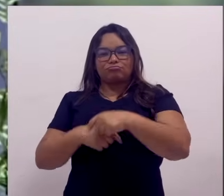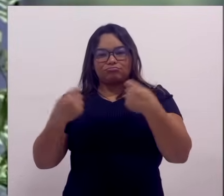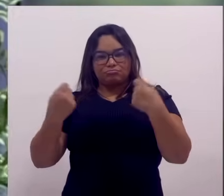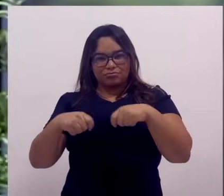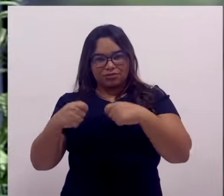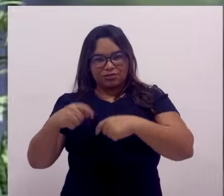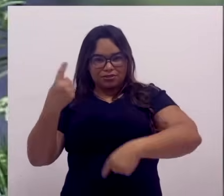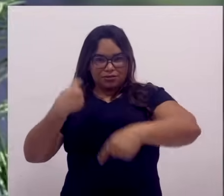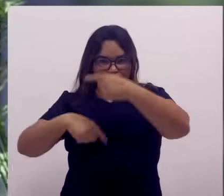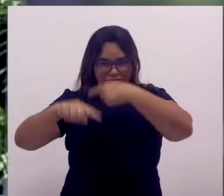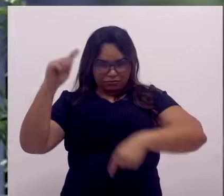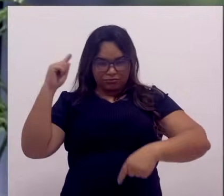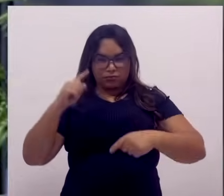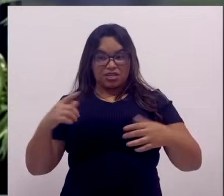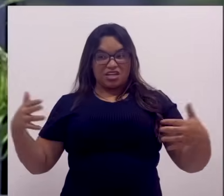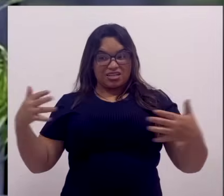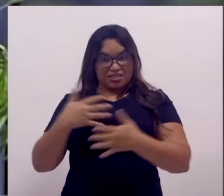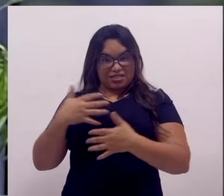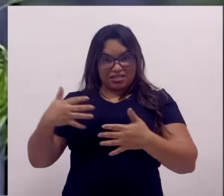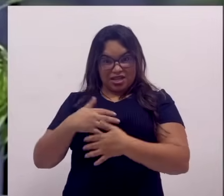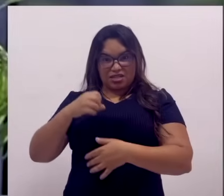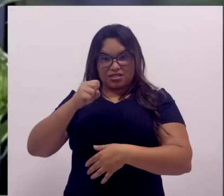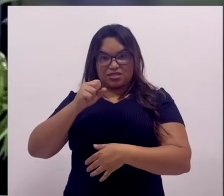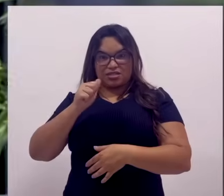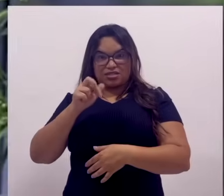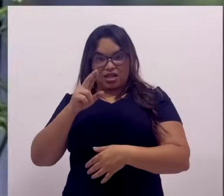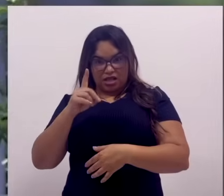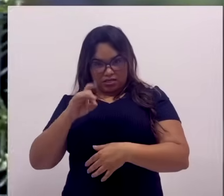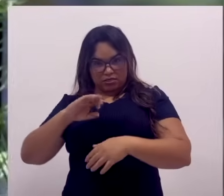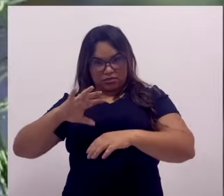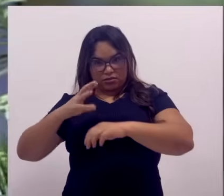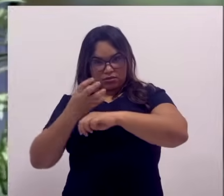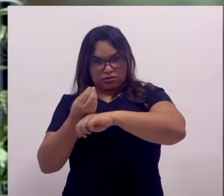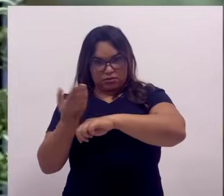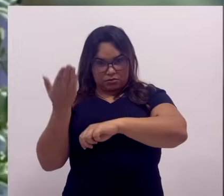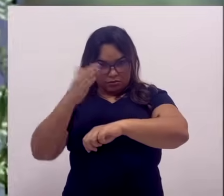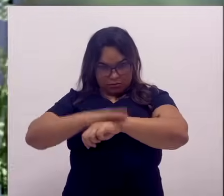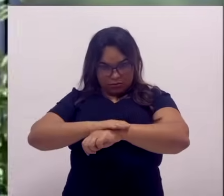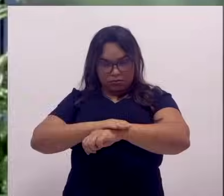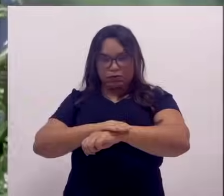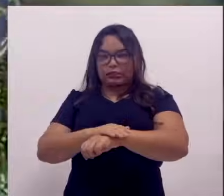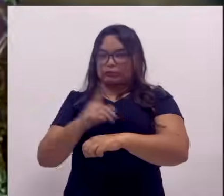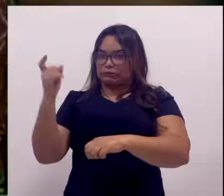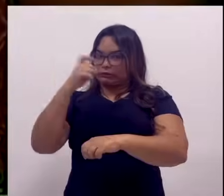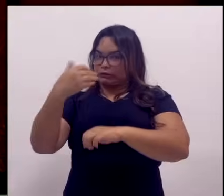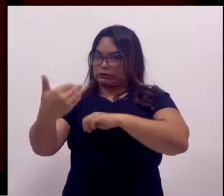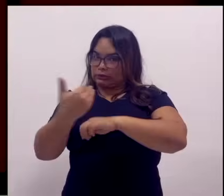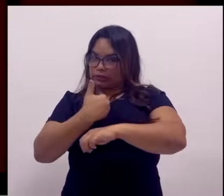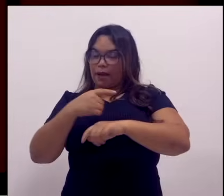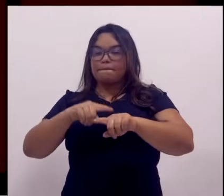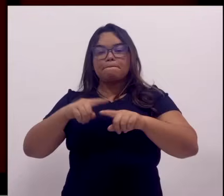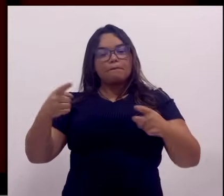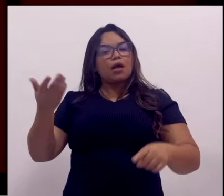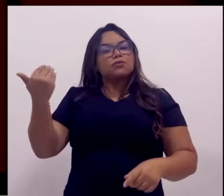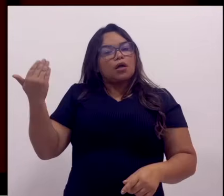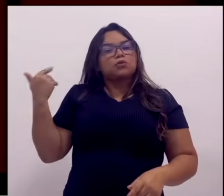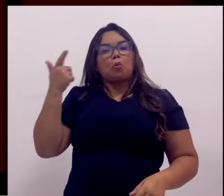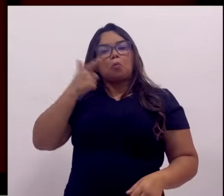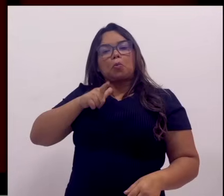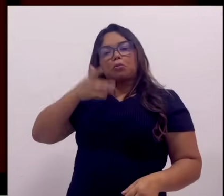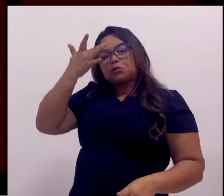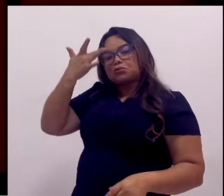coloque as coisas nesta ordem. A cidade era impenetrável, mas foi tomada 2 vezes sem resistência. Uma vez por Ciro,